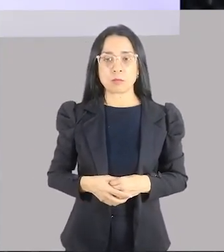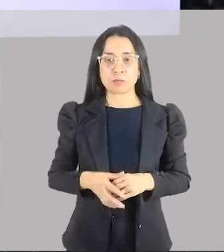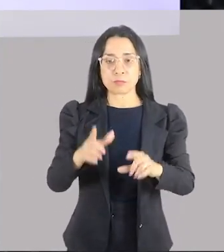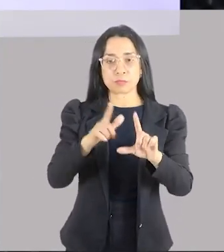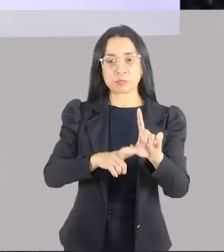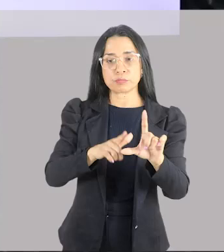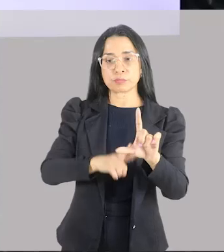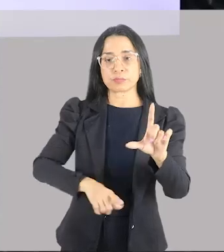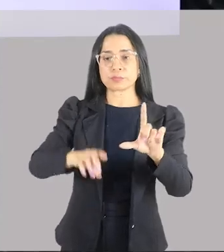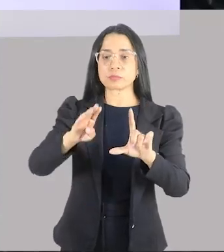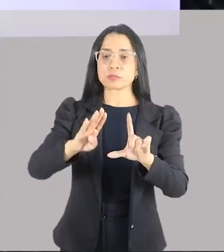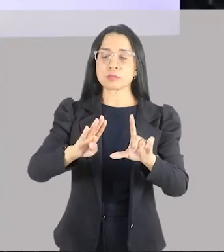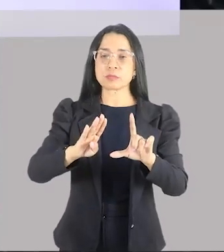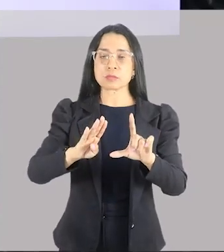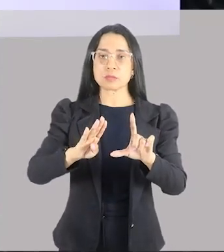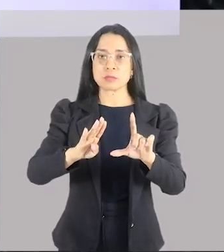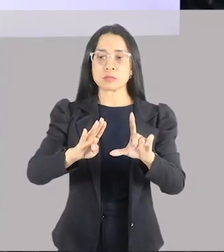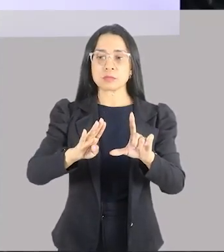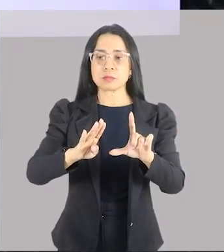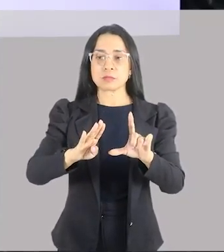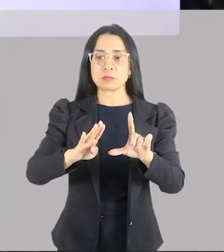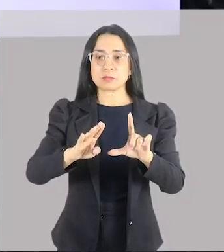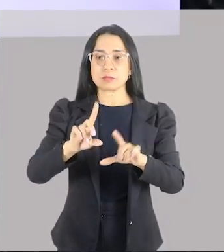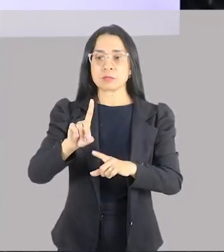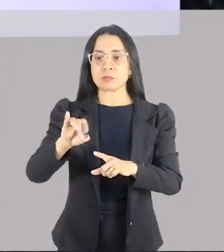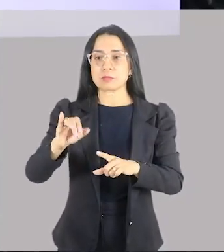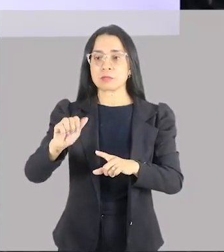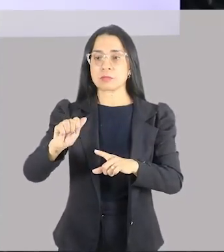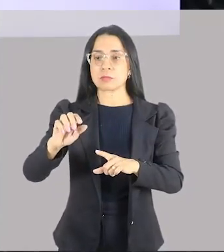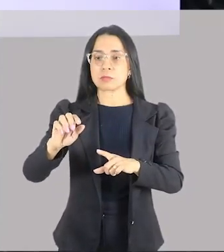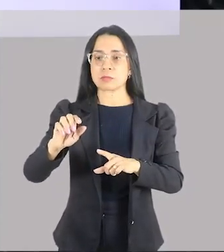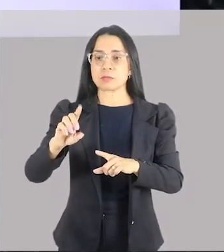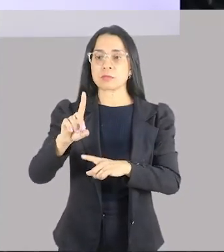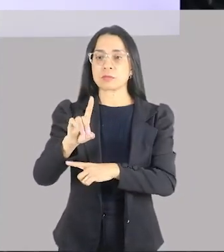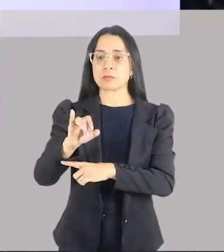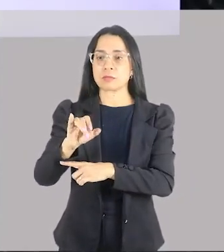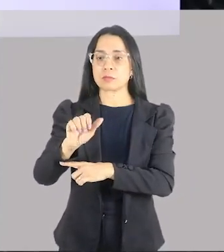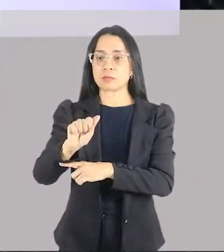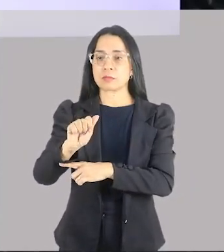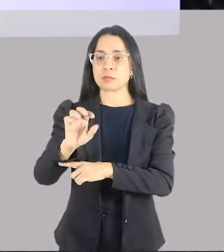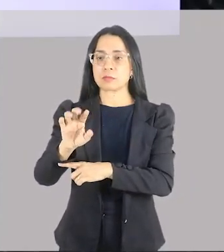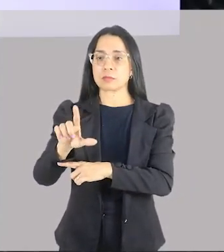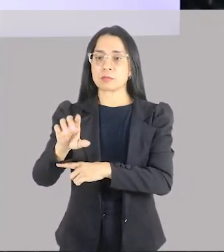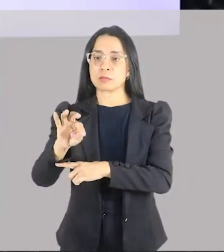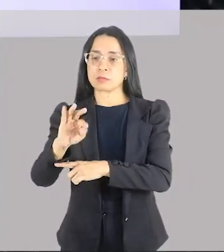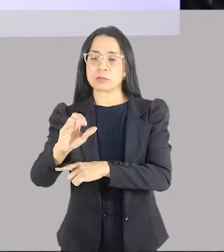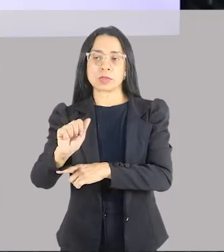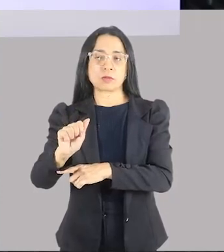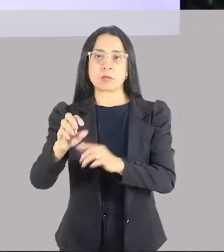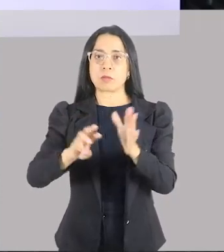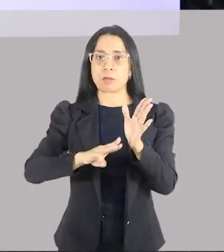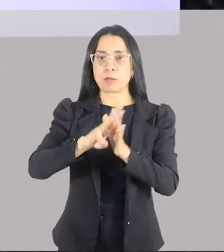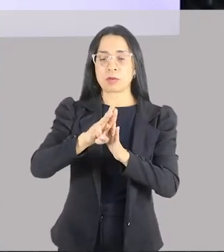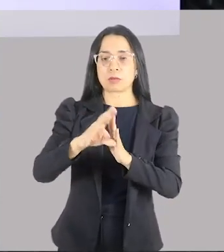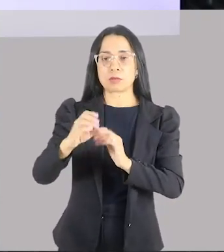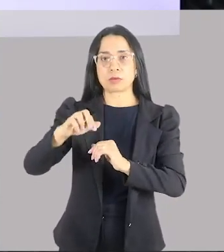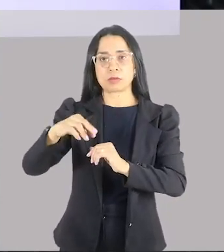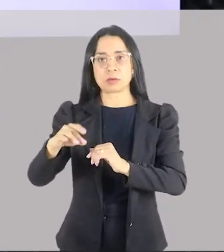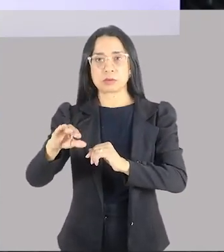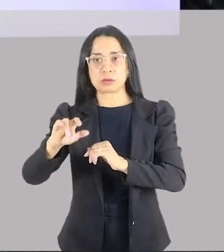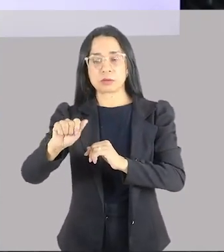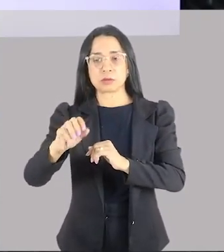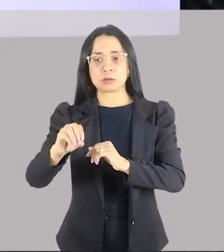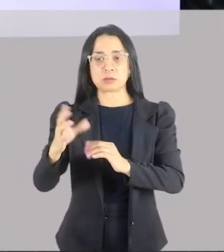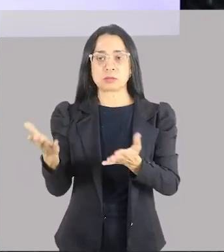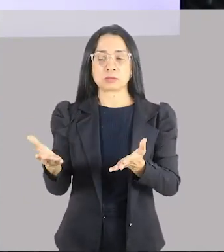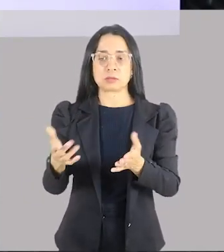compreensão a partir da lógica da dialética. A dialética não é um método cartesiano, o método cartesiano é um método da dúvida. Ó, duvidar.